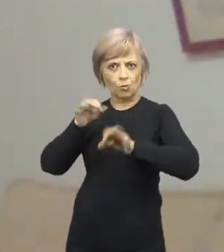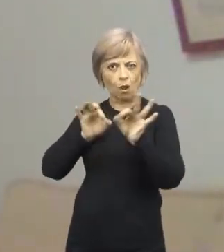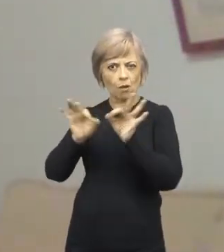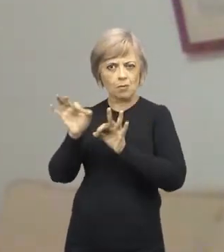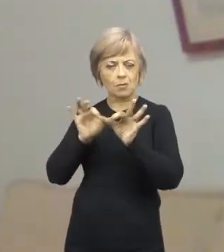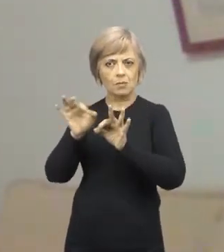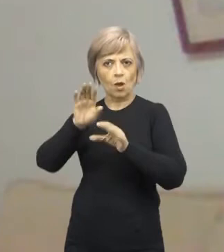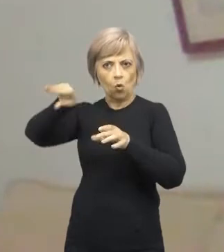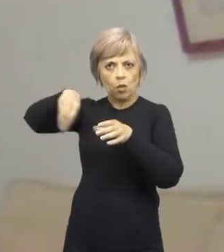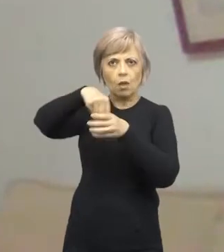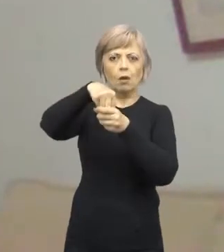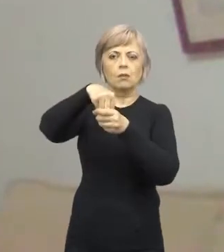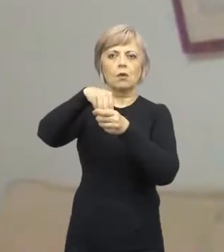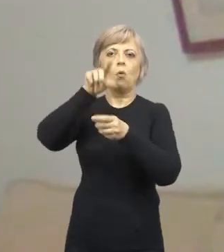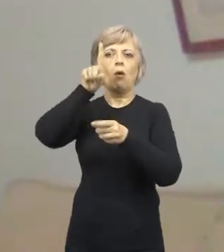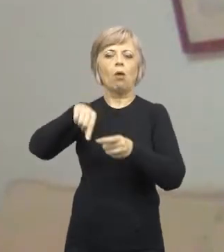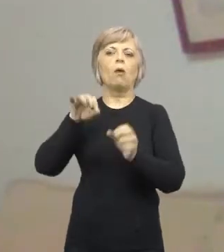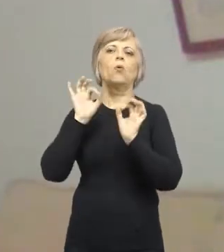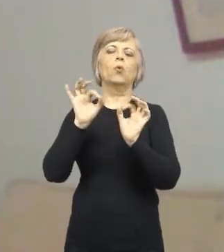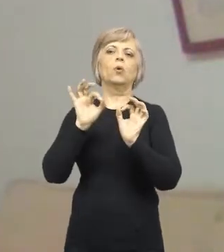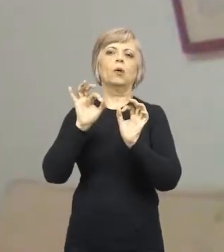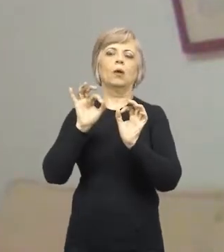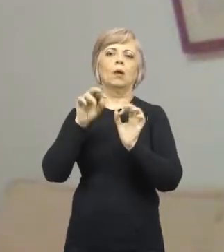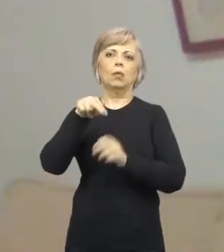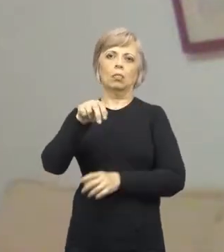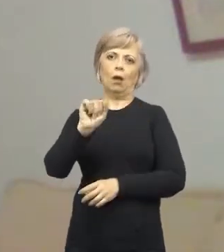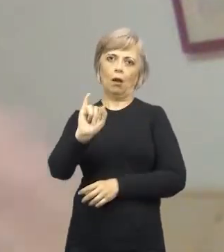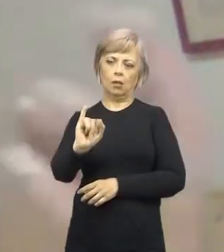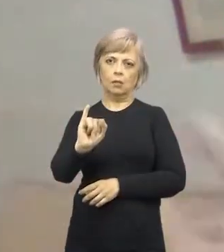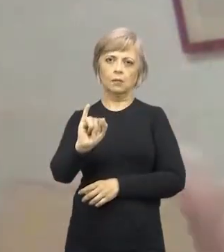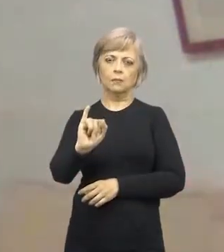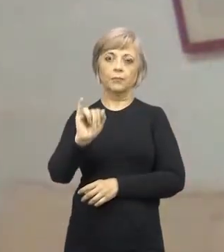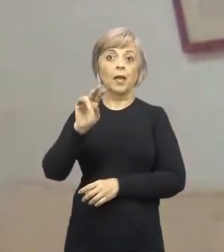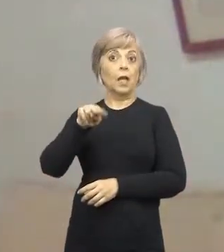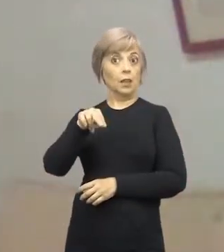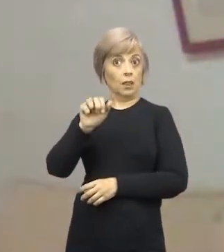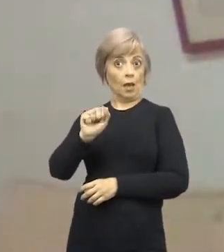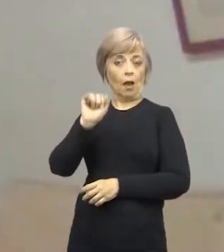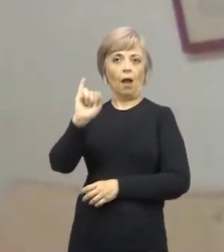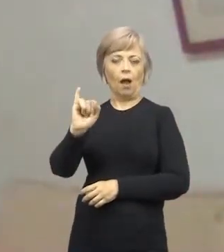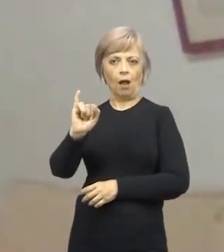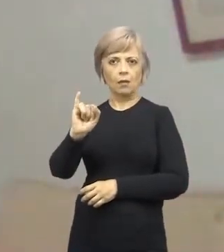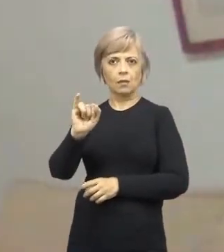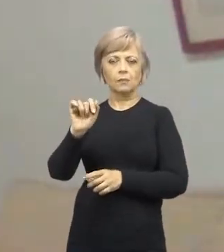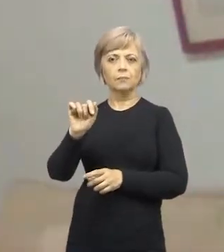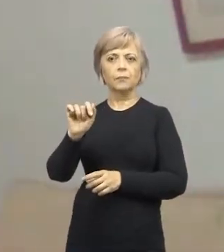essa integração é feita pelo NAI. O NAI coloca